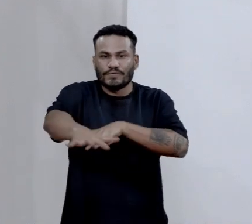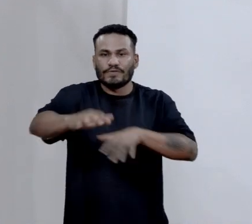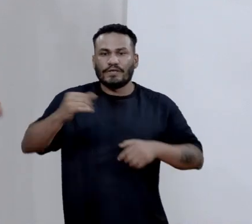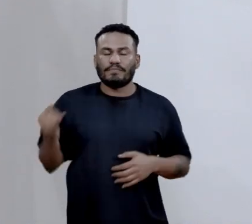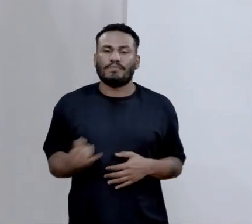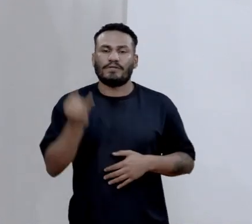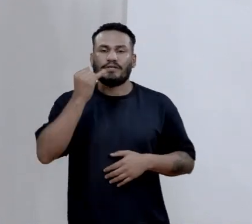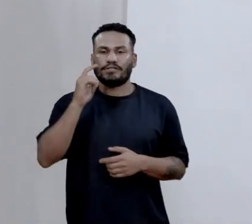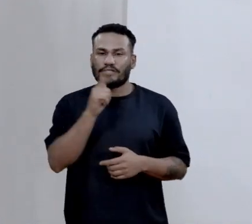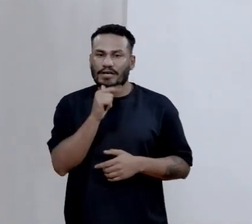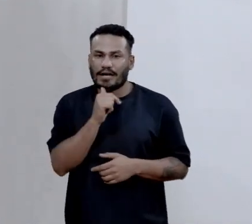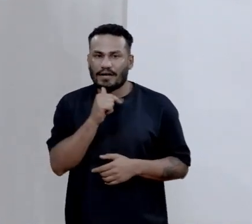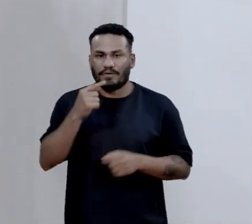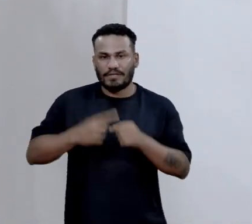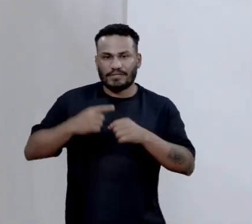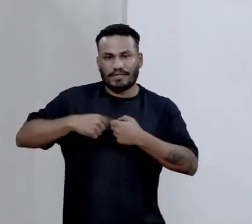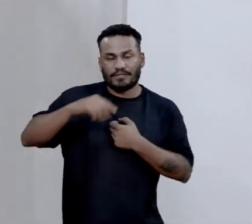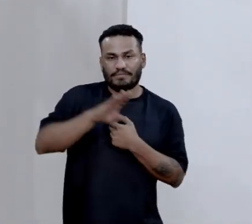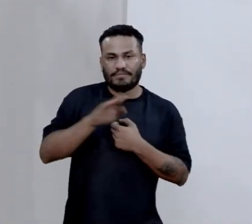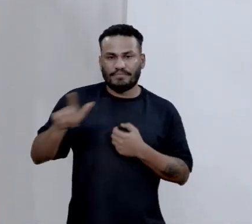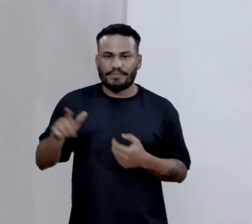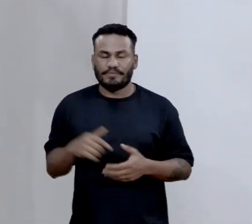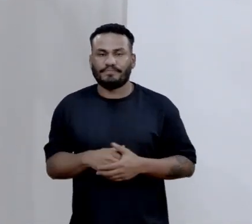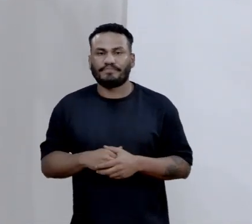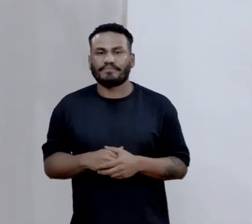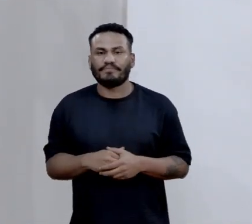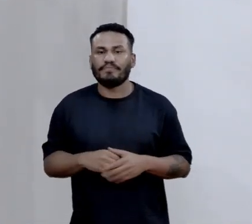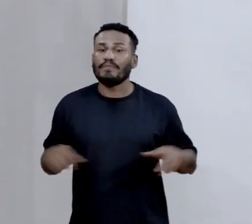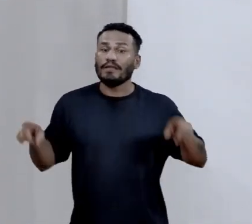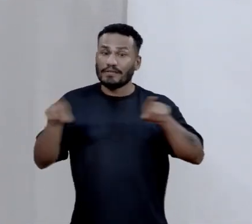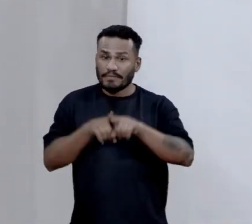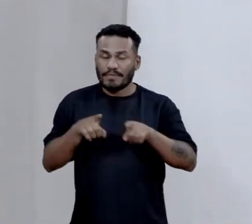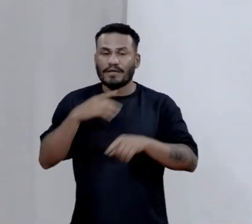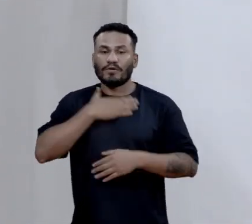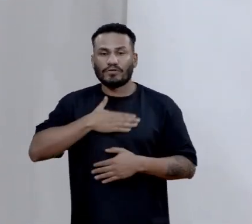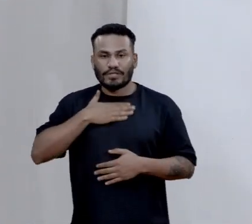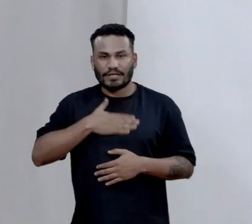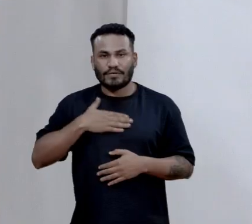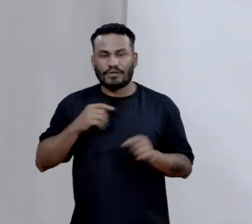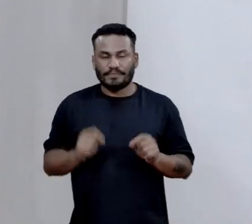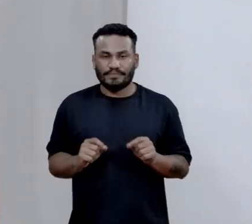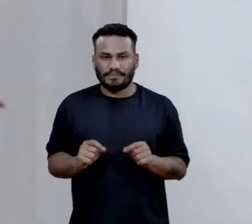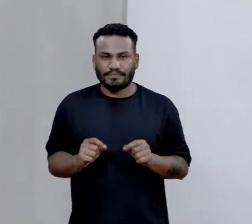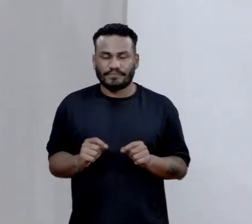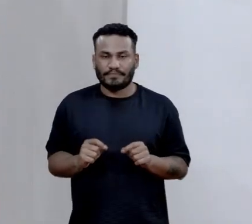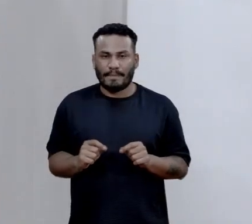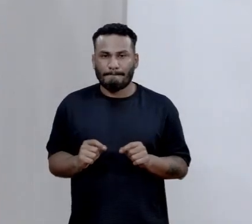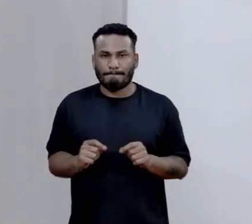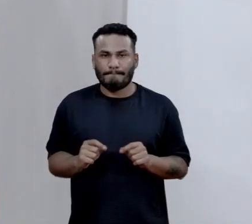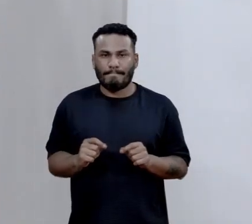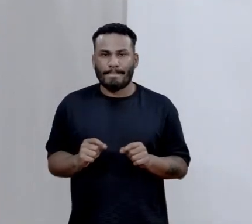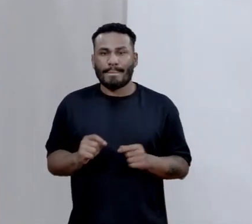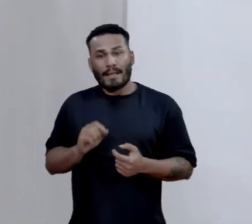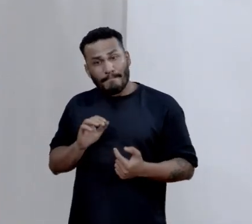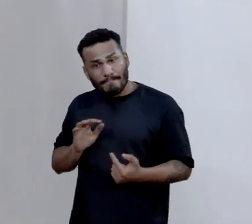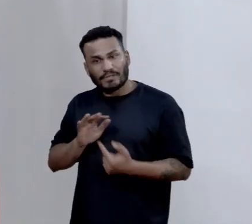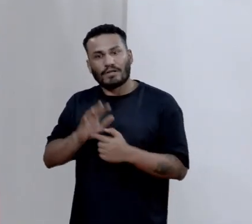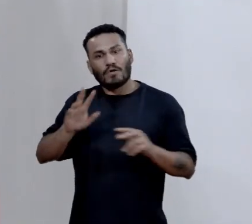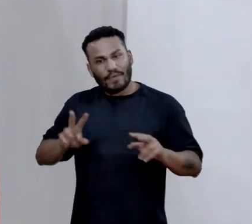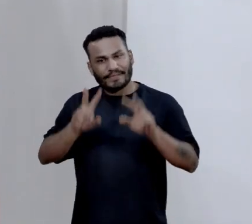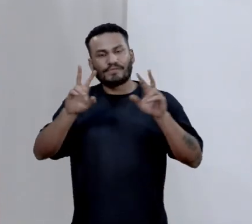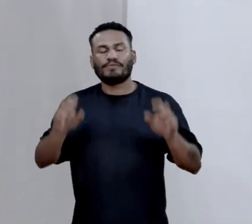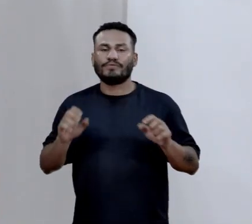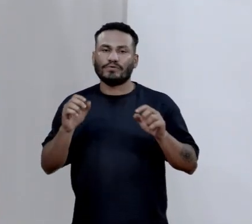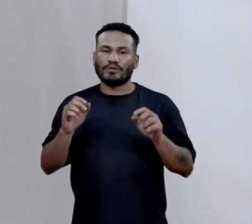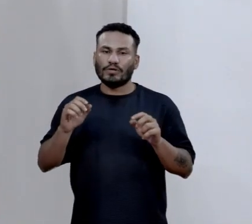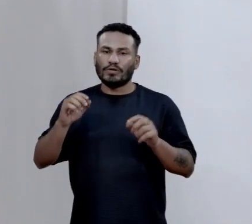importante às águas aqui no nosso município. E também gostaria de trazer o assunto que o